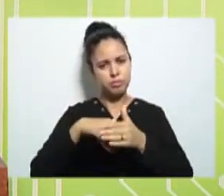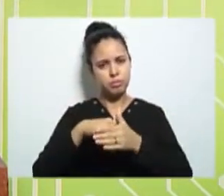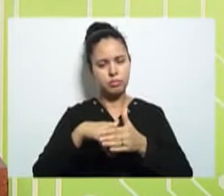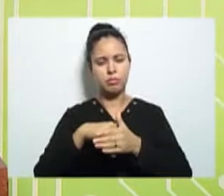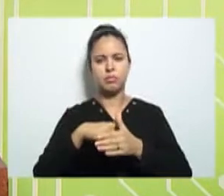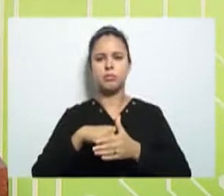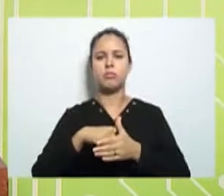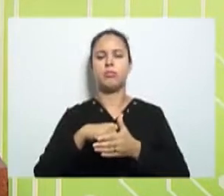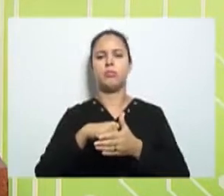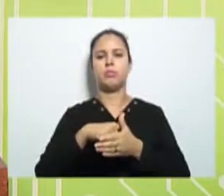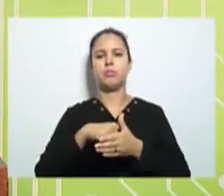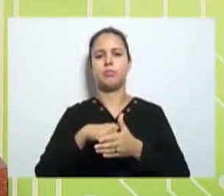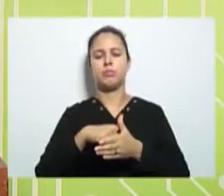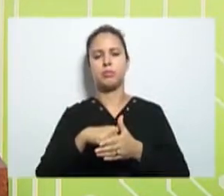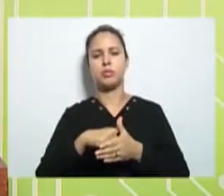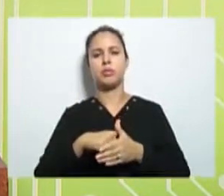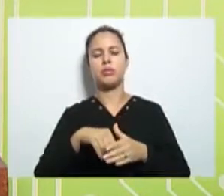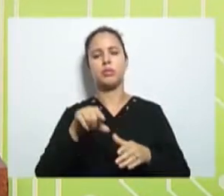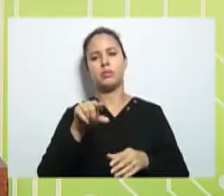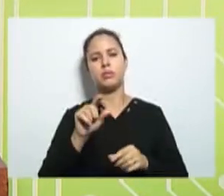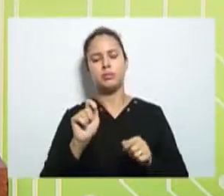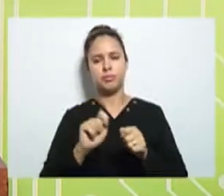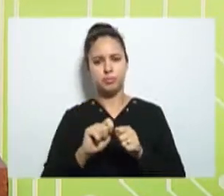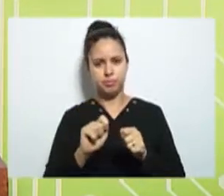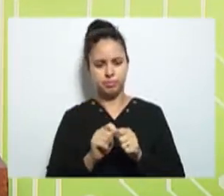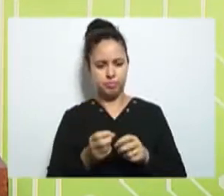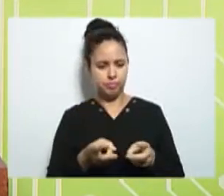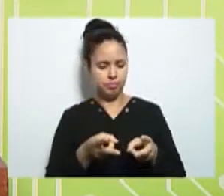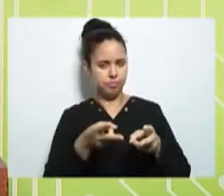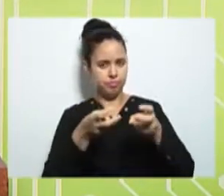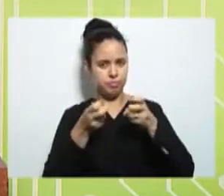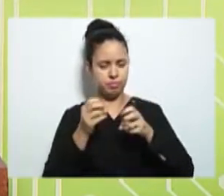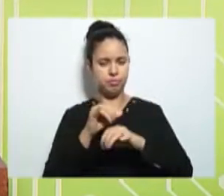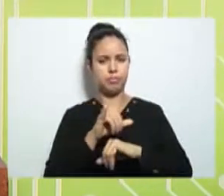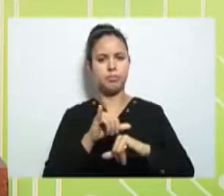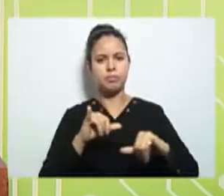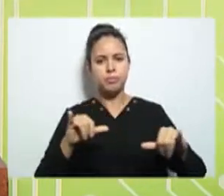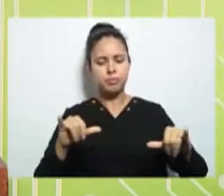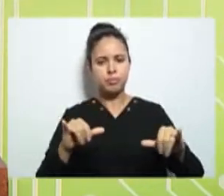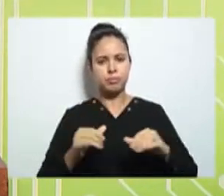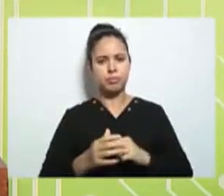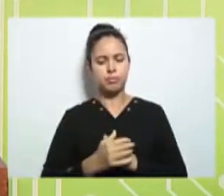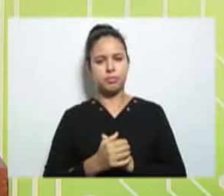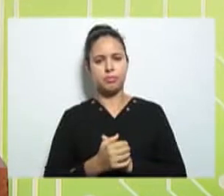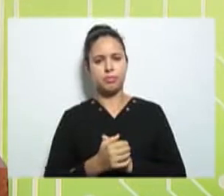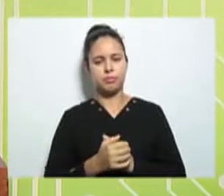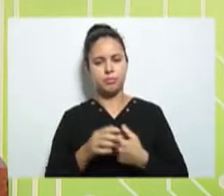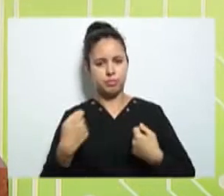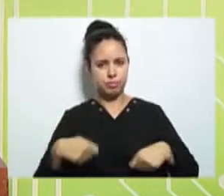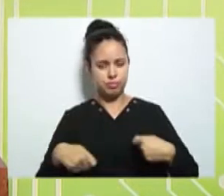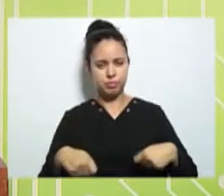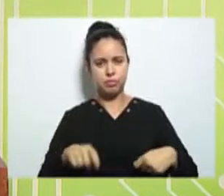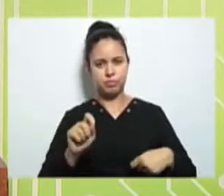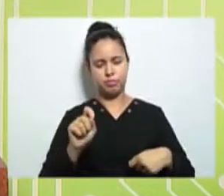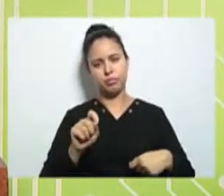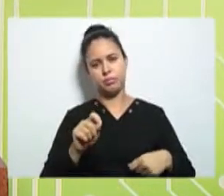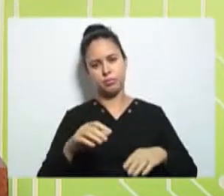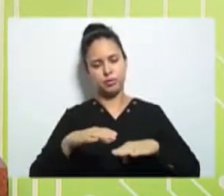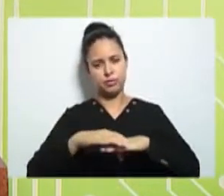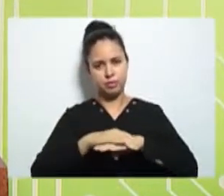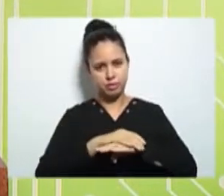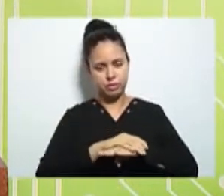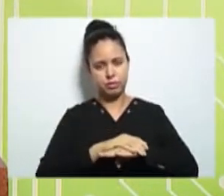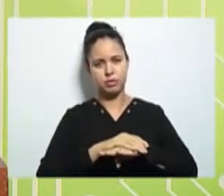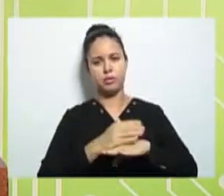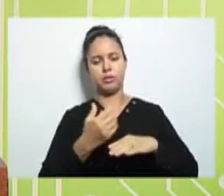assim. Aí, gente, o que eu vou extrair, né, dessa informação? Bom, se você gosta de bola, você precisa o quê? Você precisa de uma chuteira, você precisa